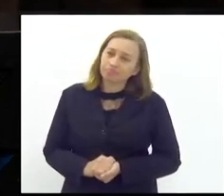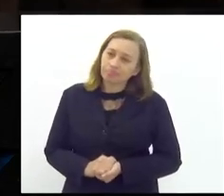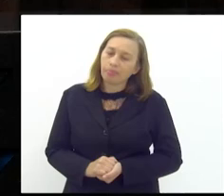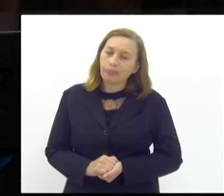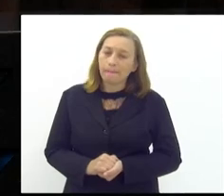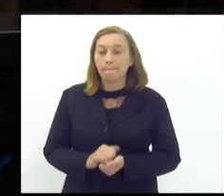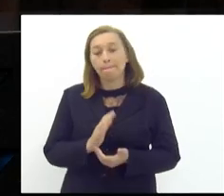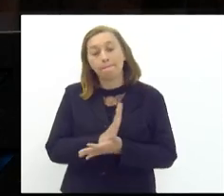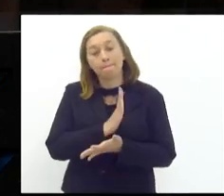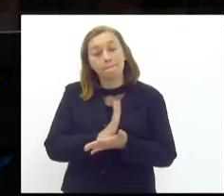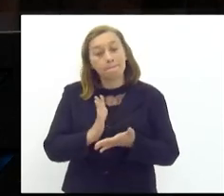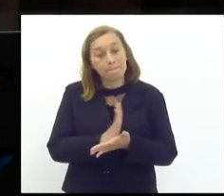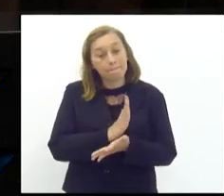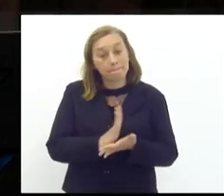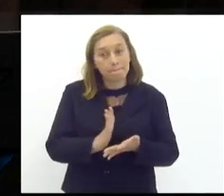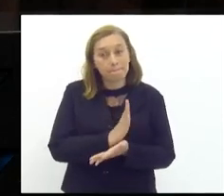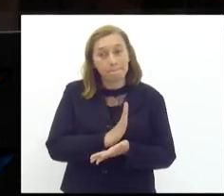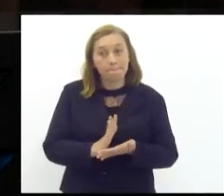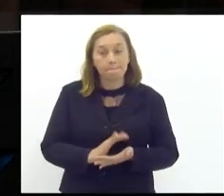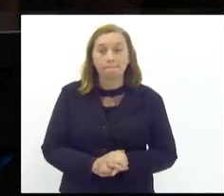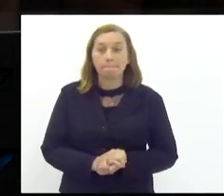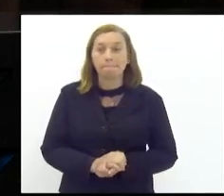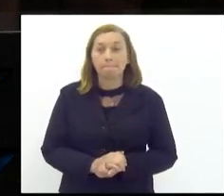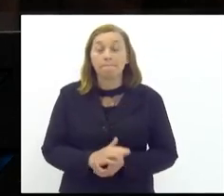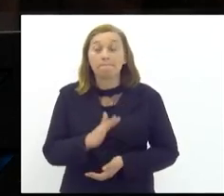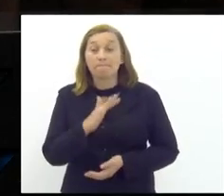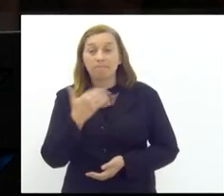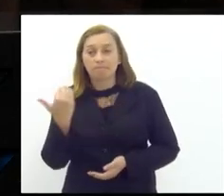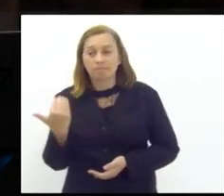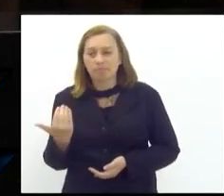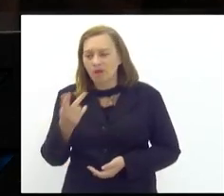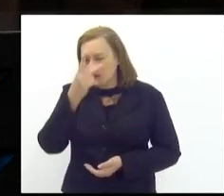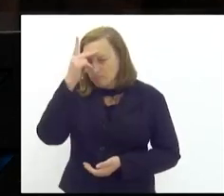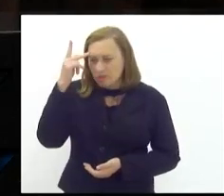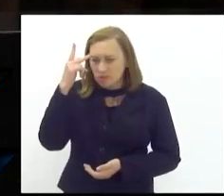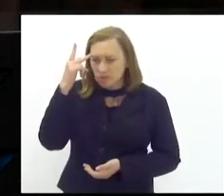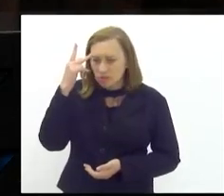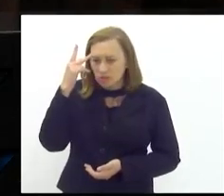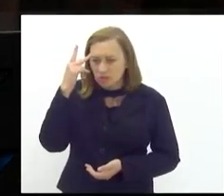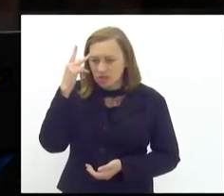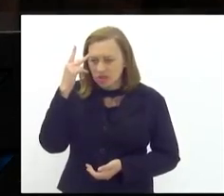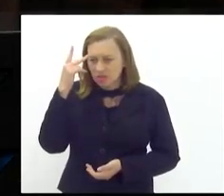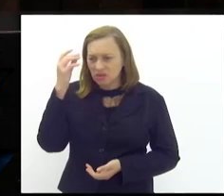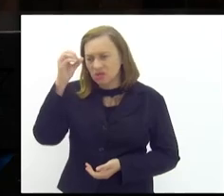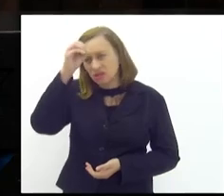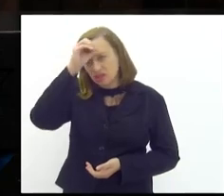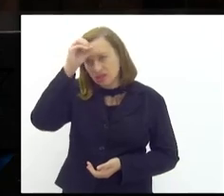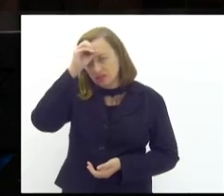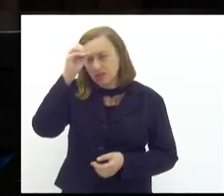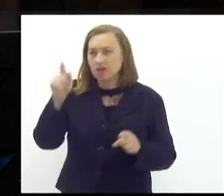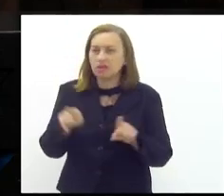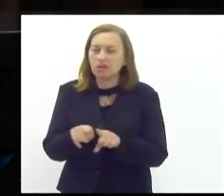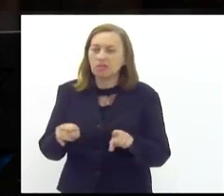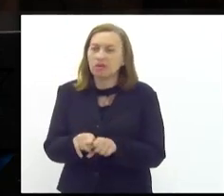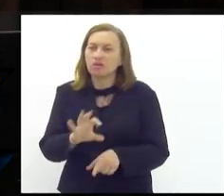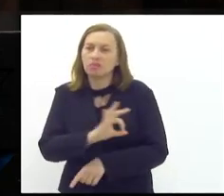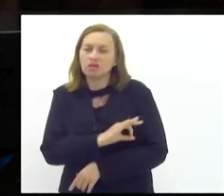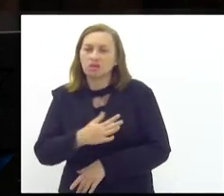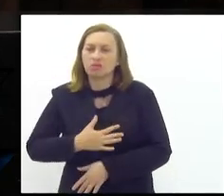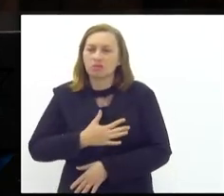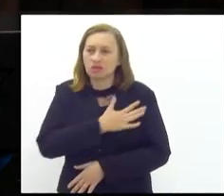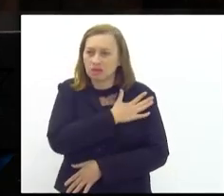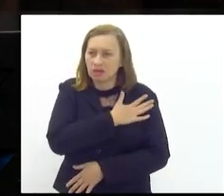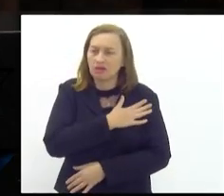muitas vezes tomba inocentes por balas perdidas mas também tombam policiais militares